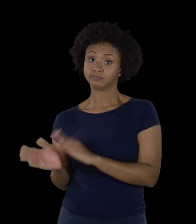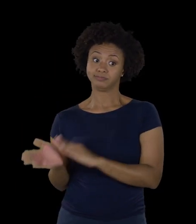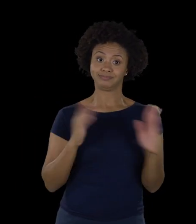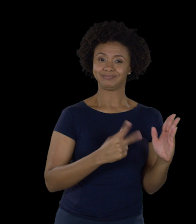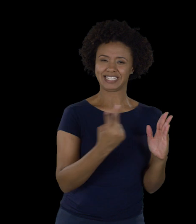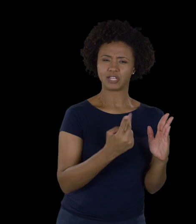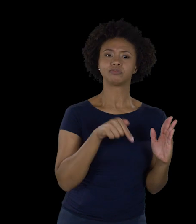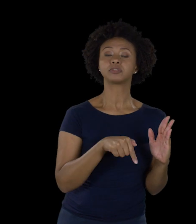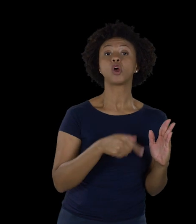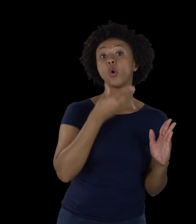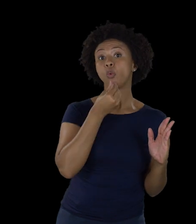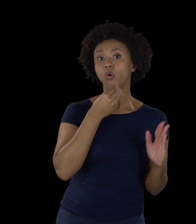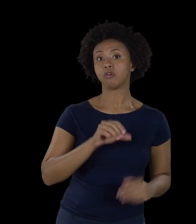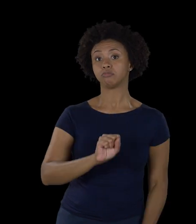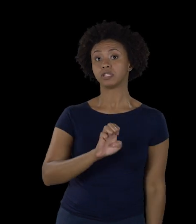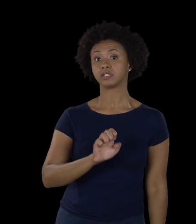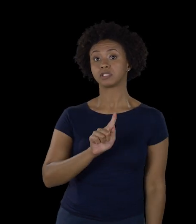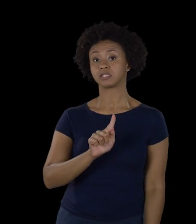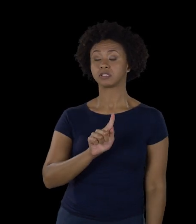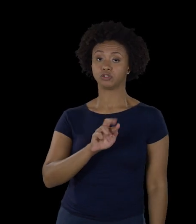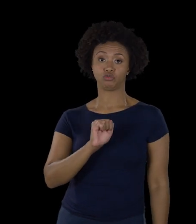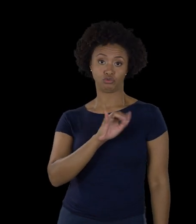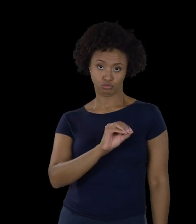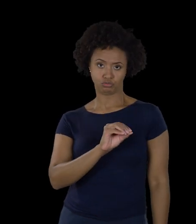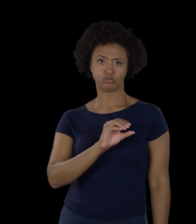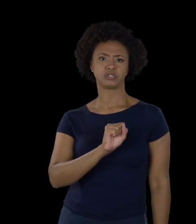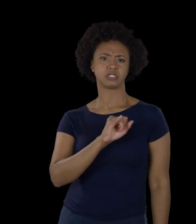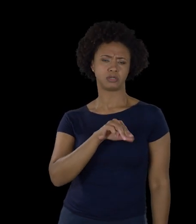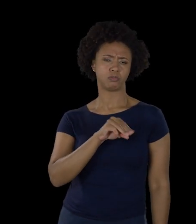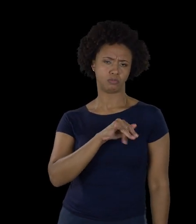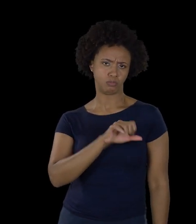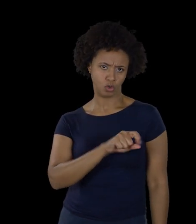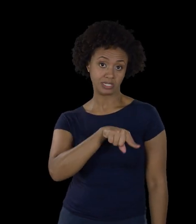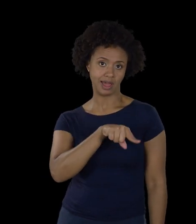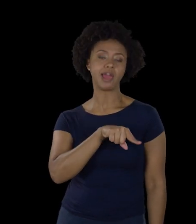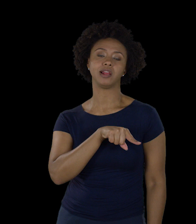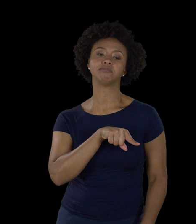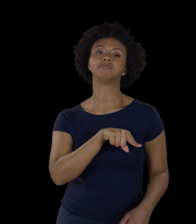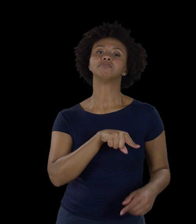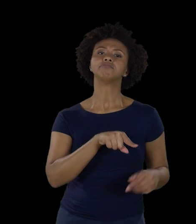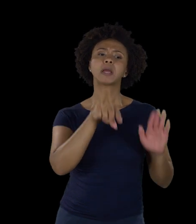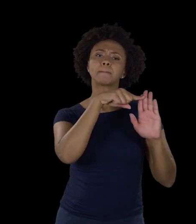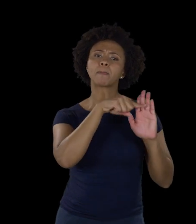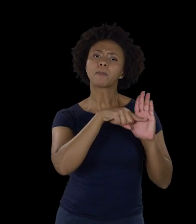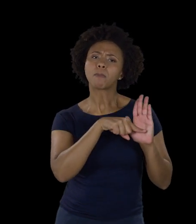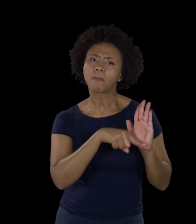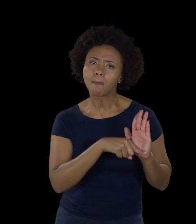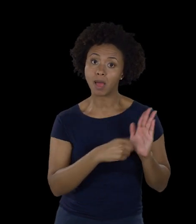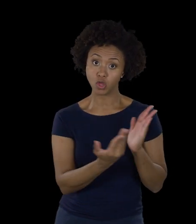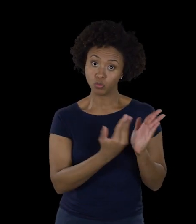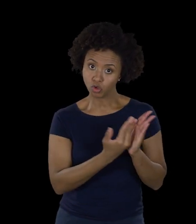Sérgio Simões, que é o coordenador editorial aqui da Bela Vista Cultural, vai abordar os tópicos principais abordados no livro